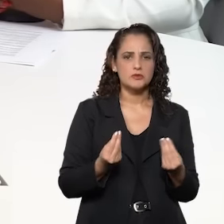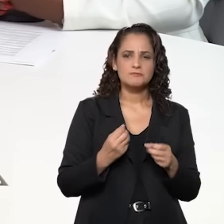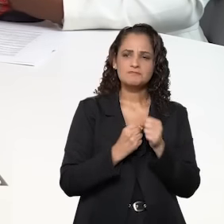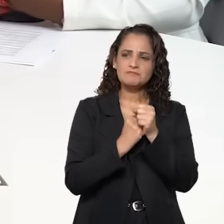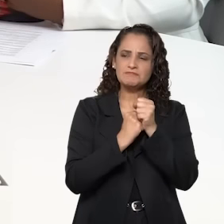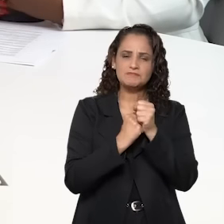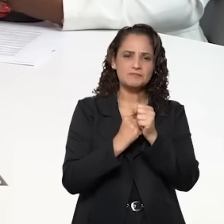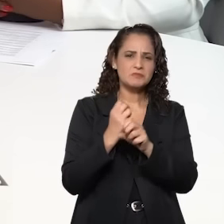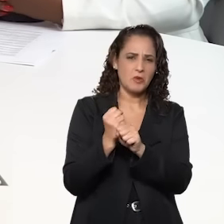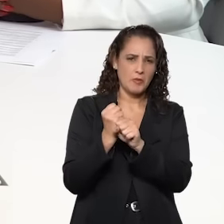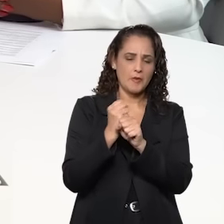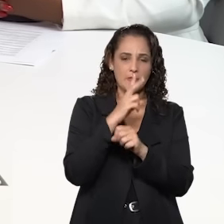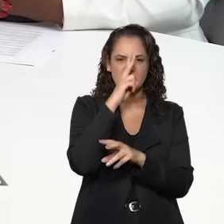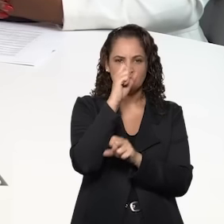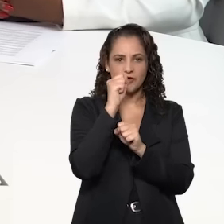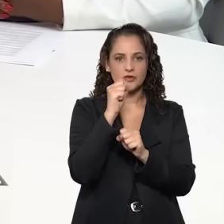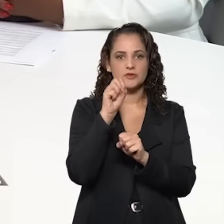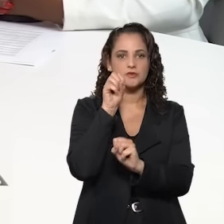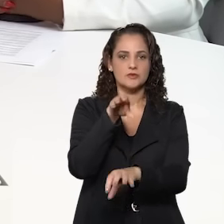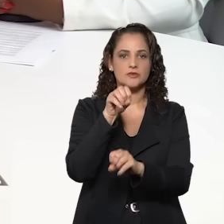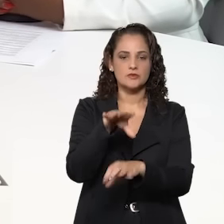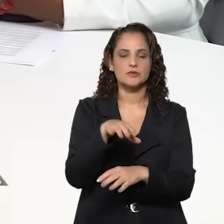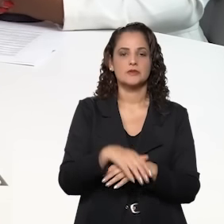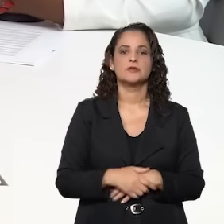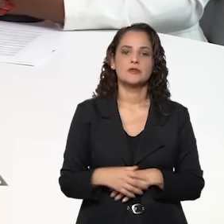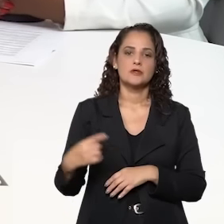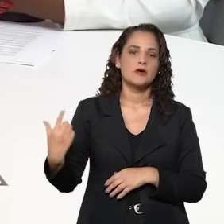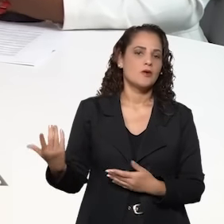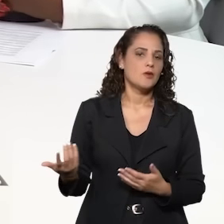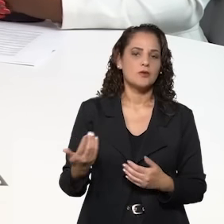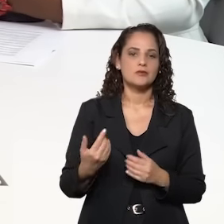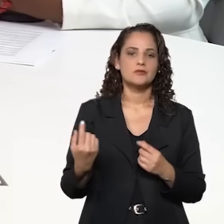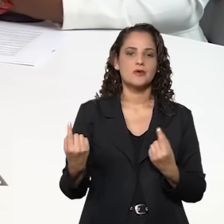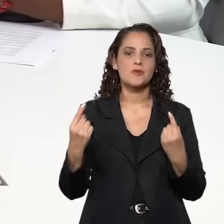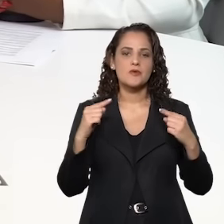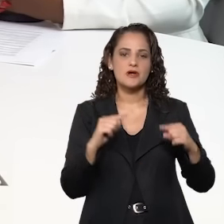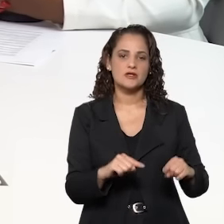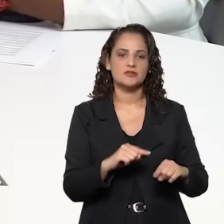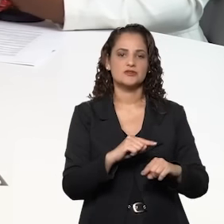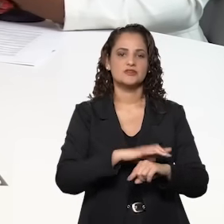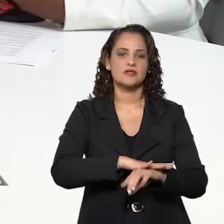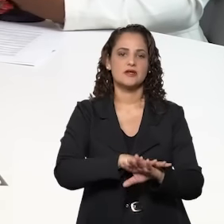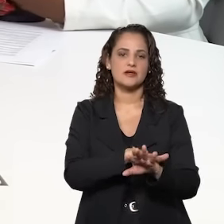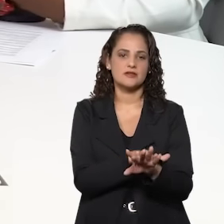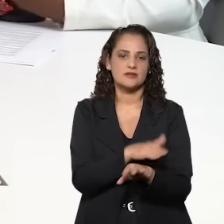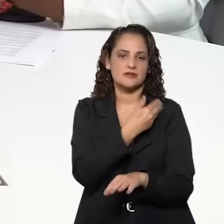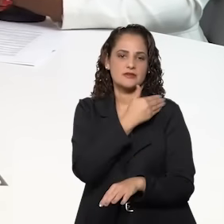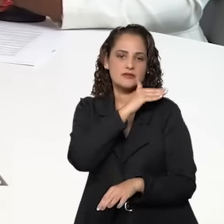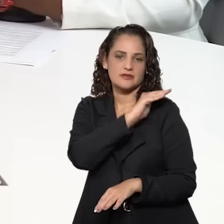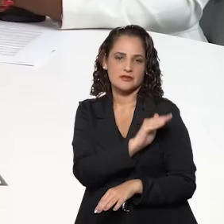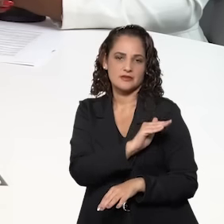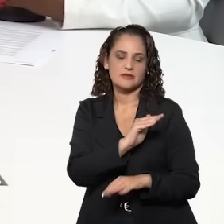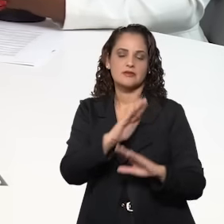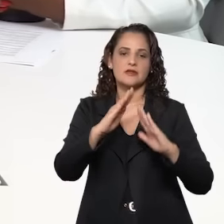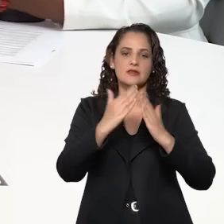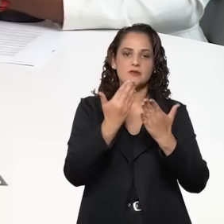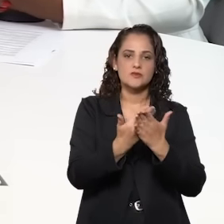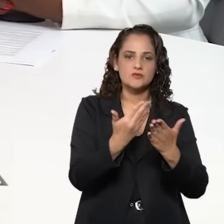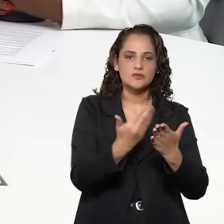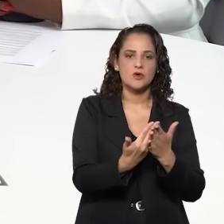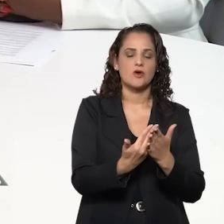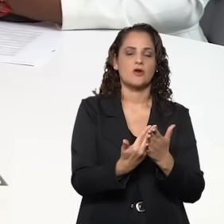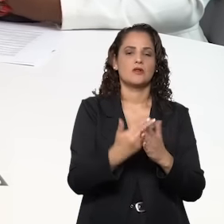reforço da educação por exemplo antirracista ou que combata preconceitos nas escolas ou se